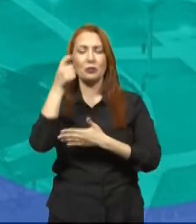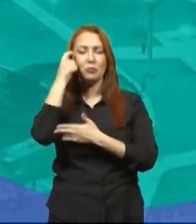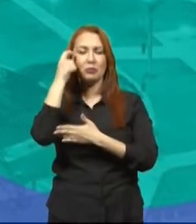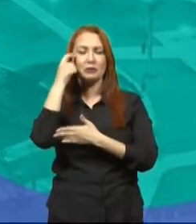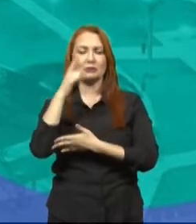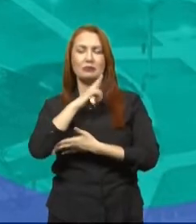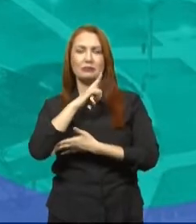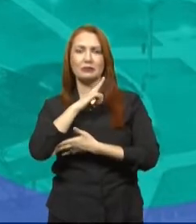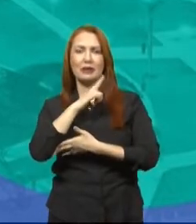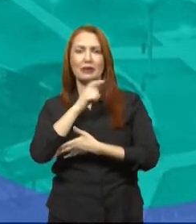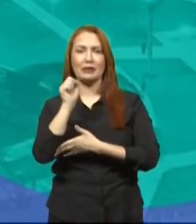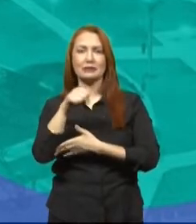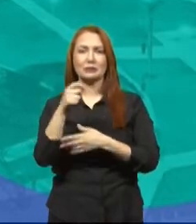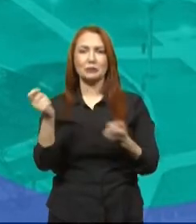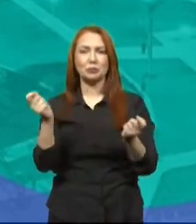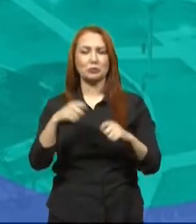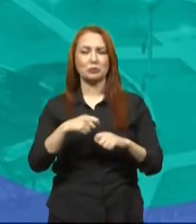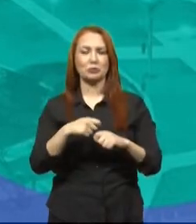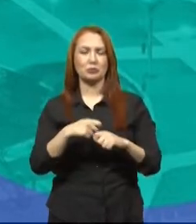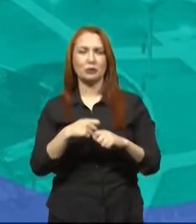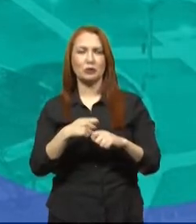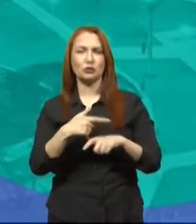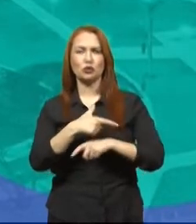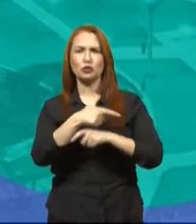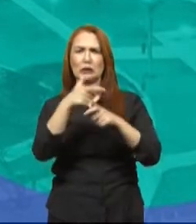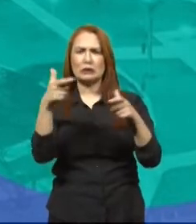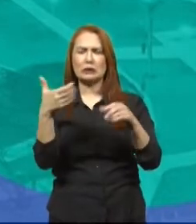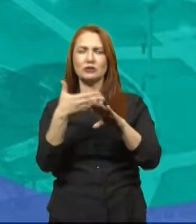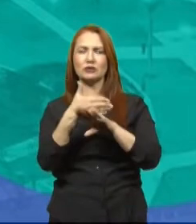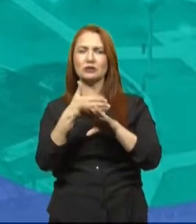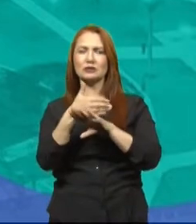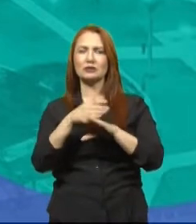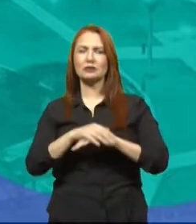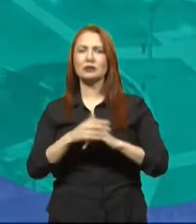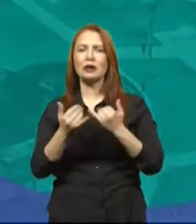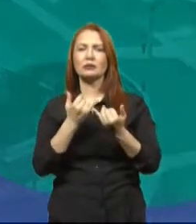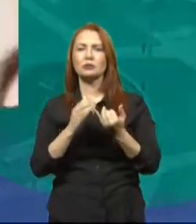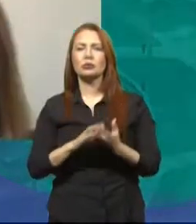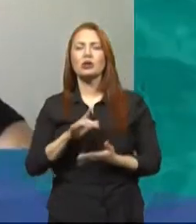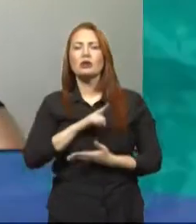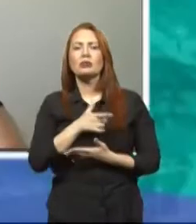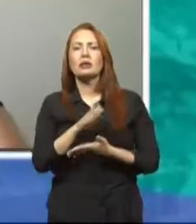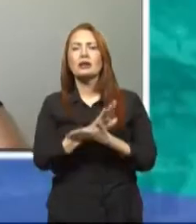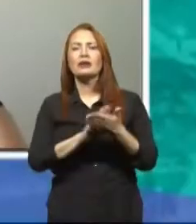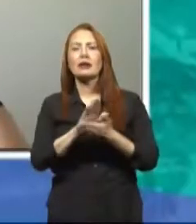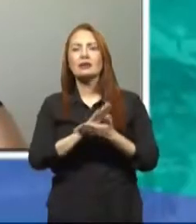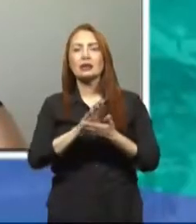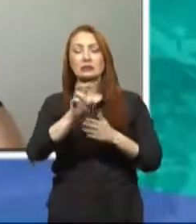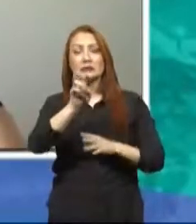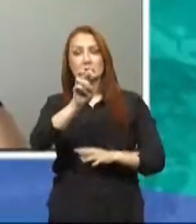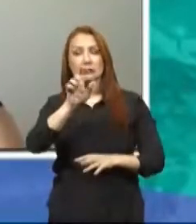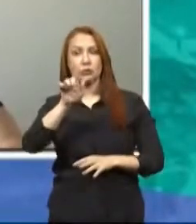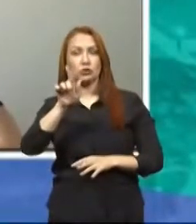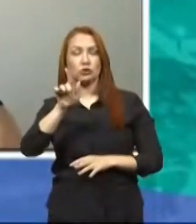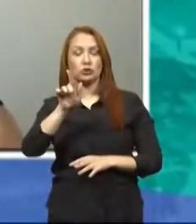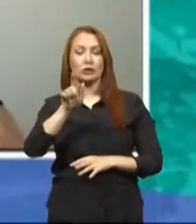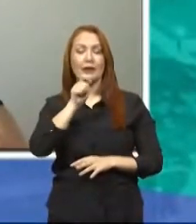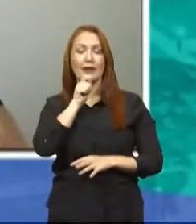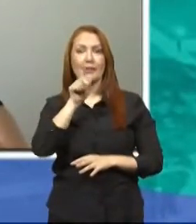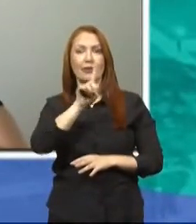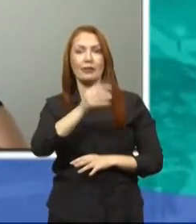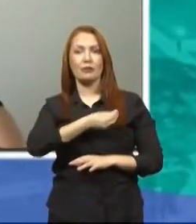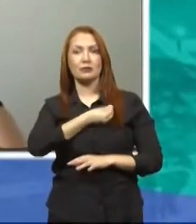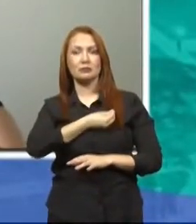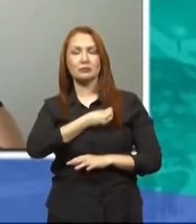Né? Você não tem nenhum grande player que domina todo esse mundo, porque as redes 5G não existem ainda. As aplicações que